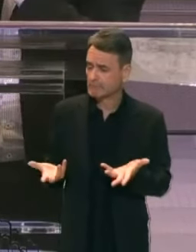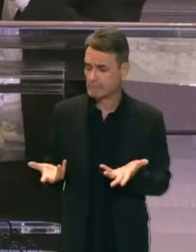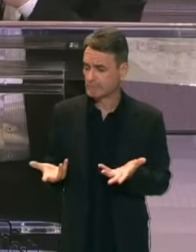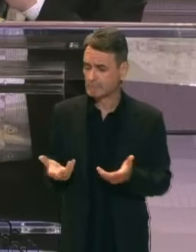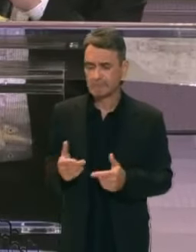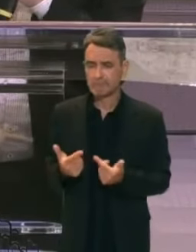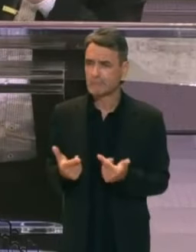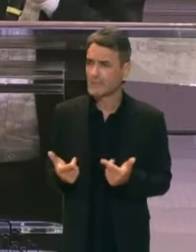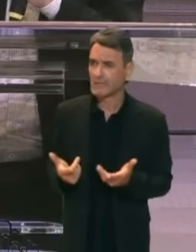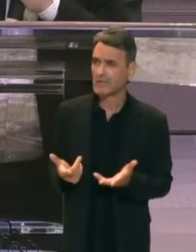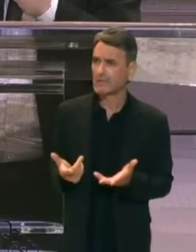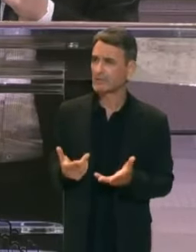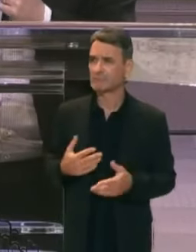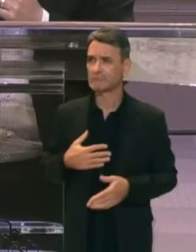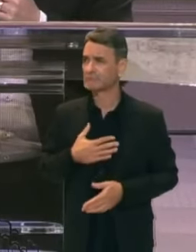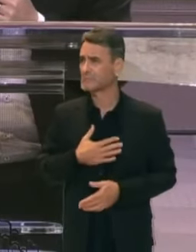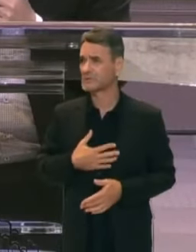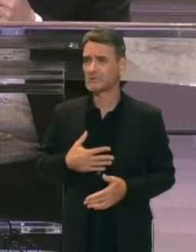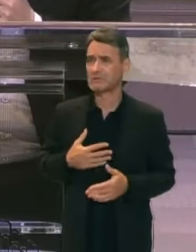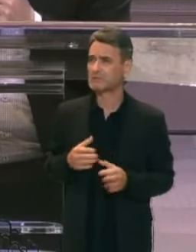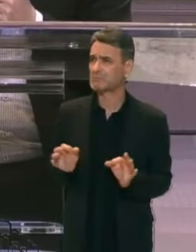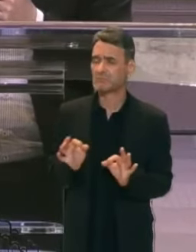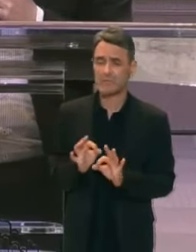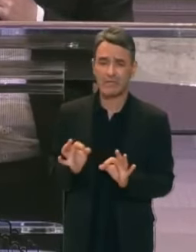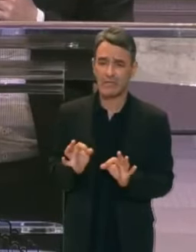tenho neles prazer.